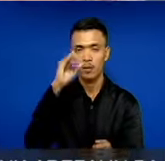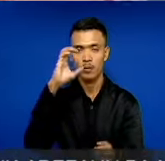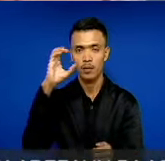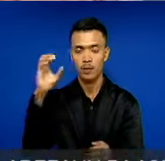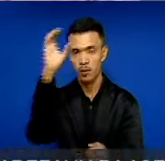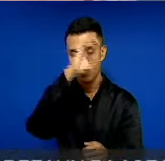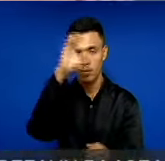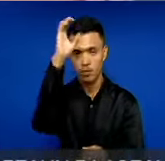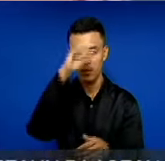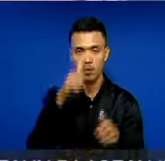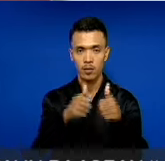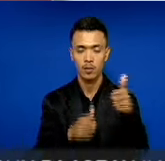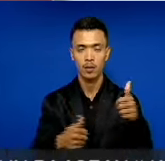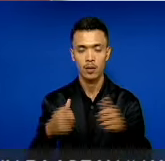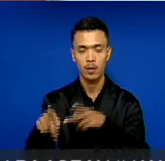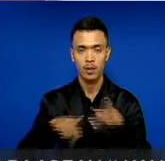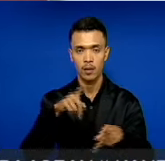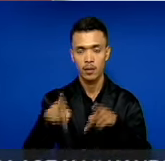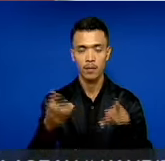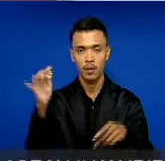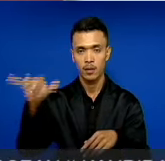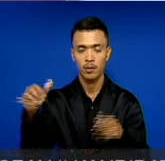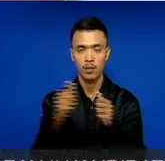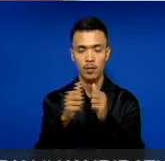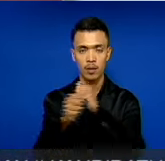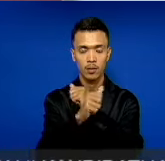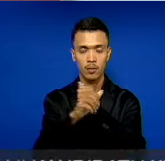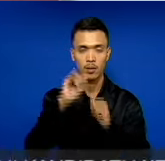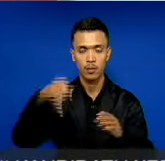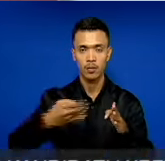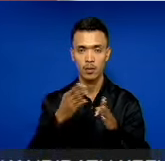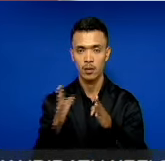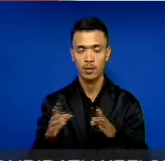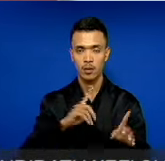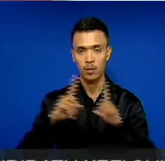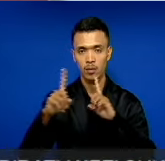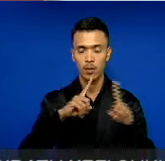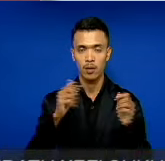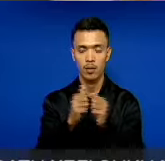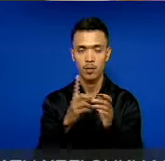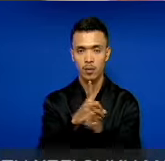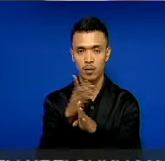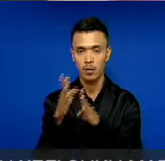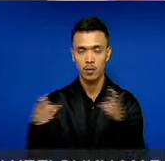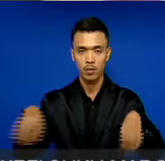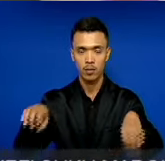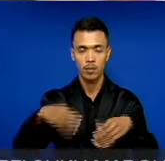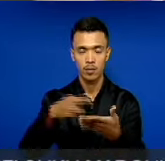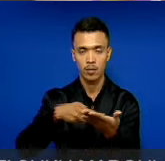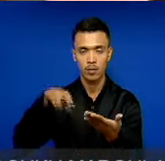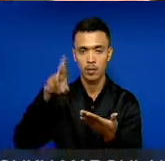ou de Bucatuir Autor Sira. Relaciona o assunto né, jornalista Arteteli halo confirmação com o Diretor Nacional de Serviço Registro